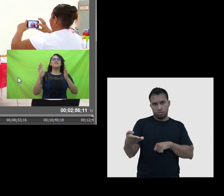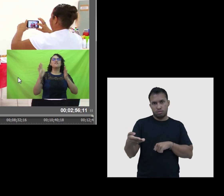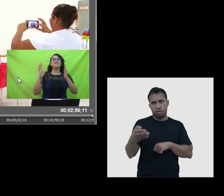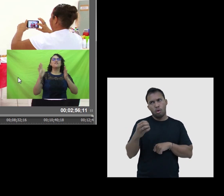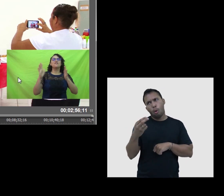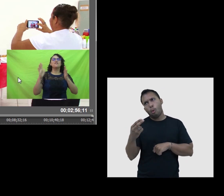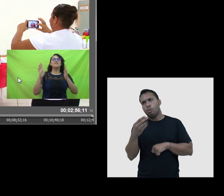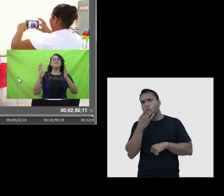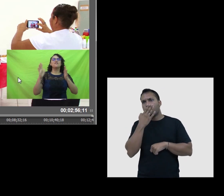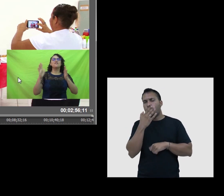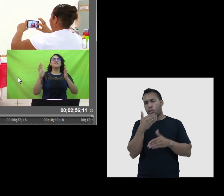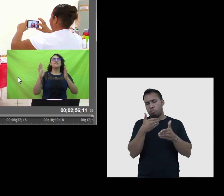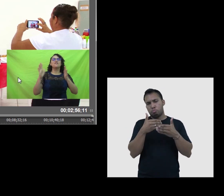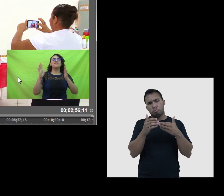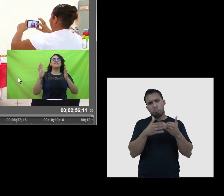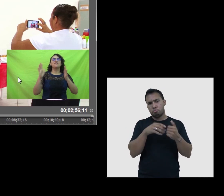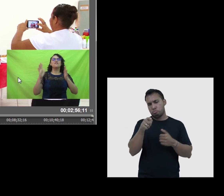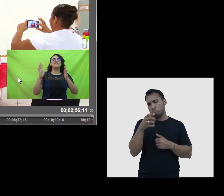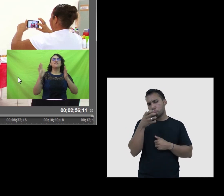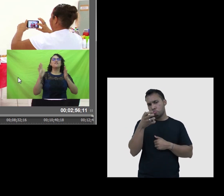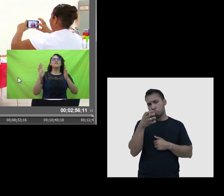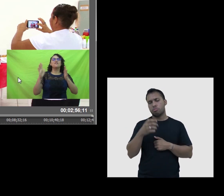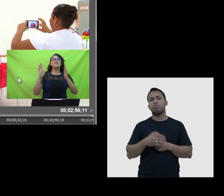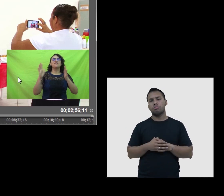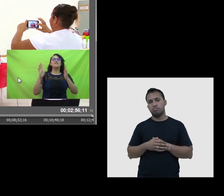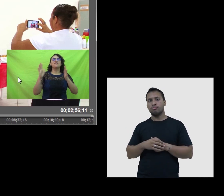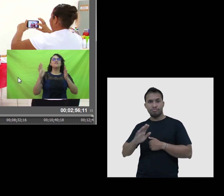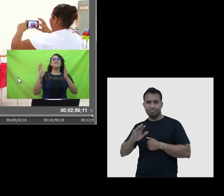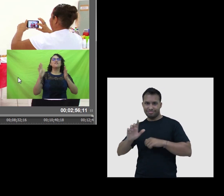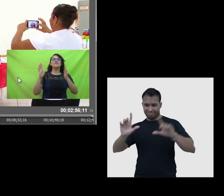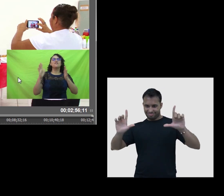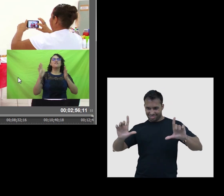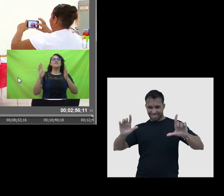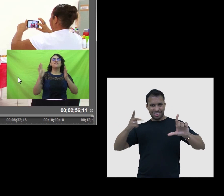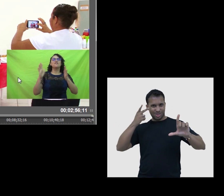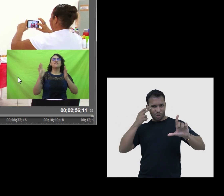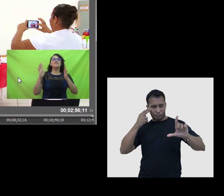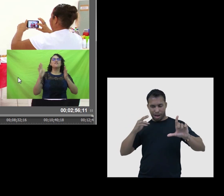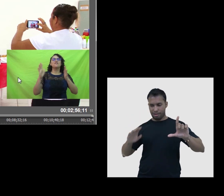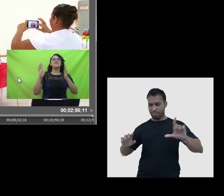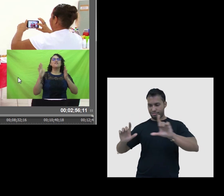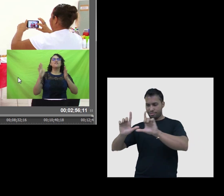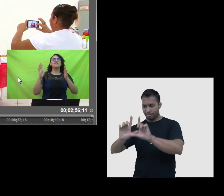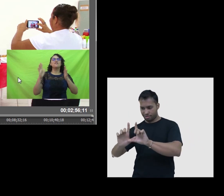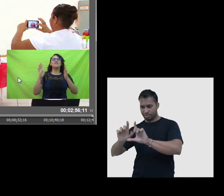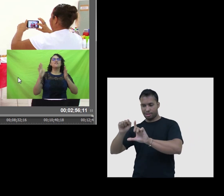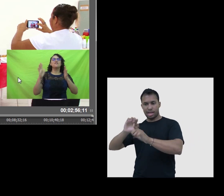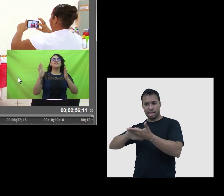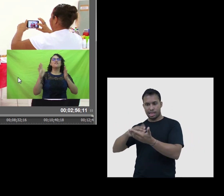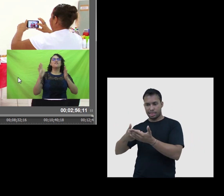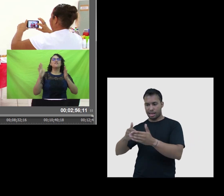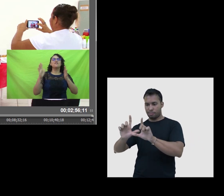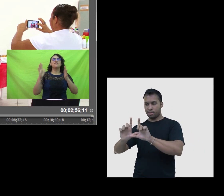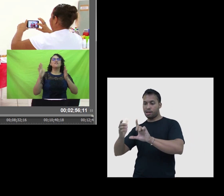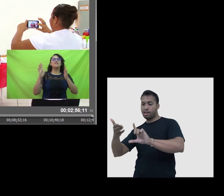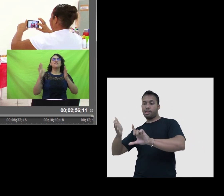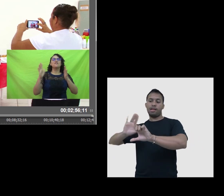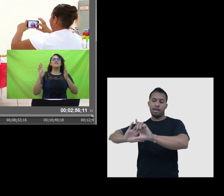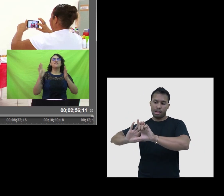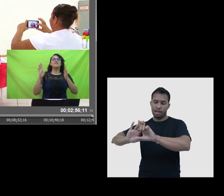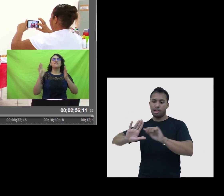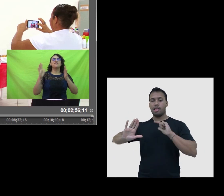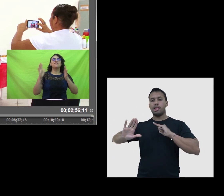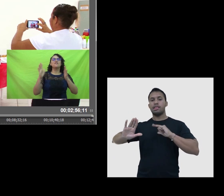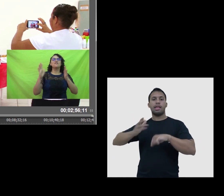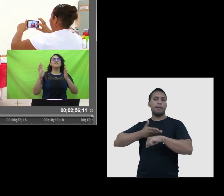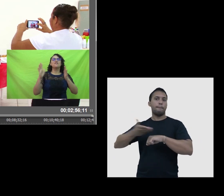verde daqui, e depois a gente vai colocar um fundo que a gente quiser entre o intérprete e o vídeo base. Agora a